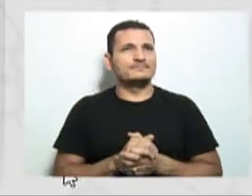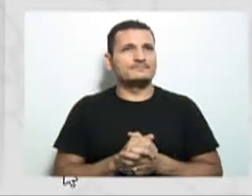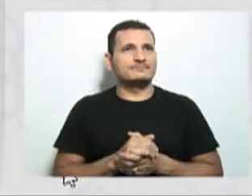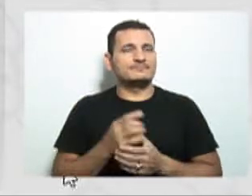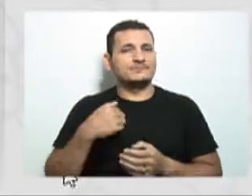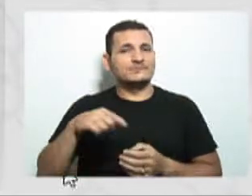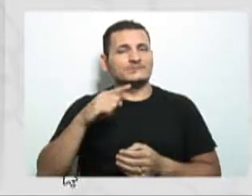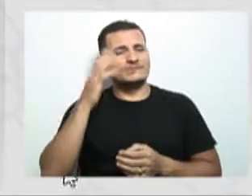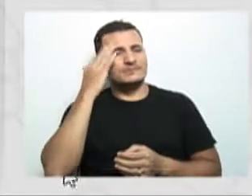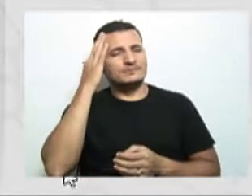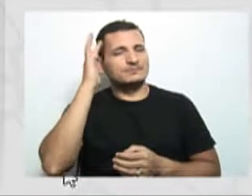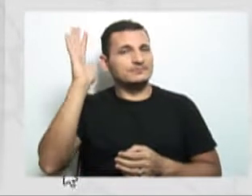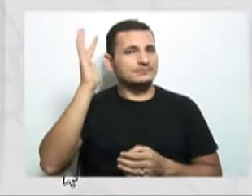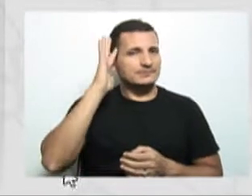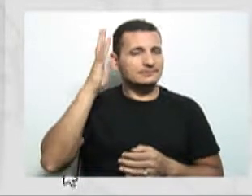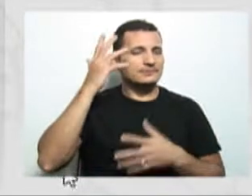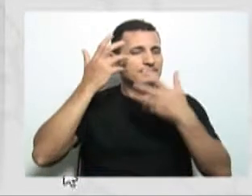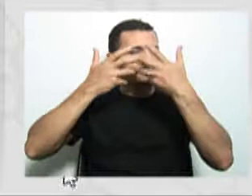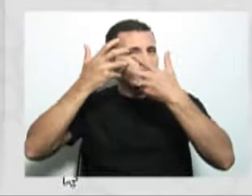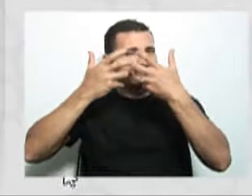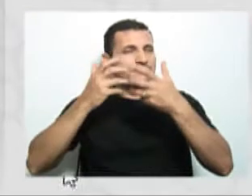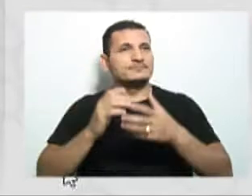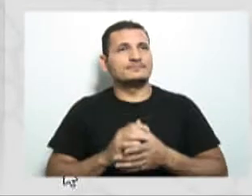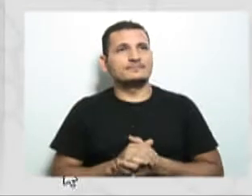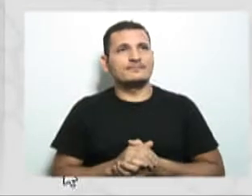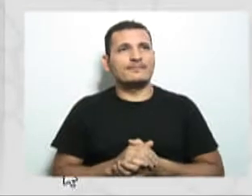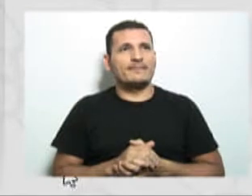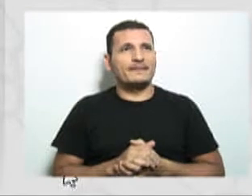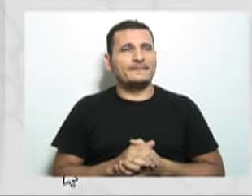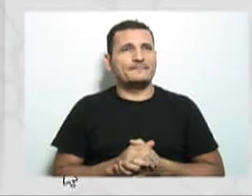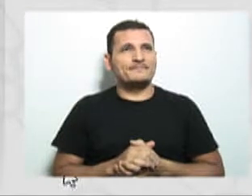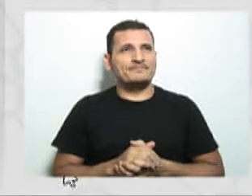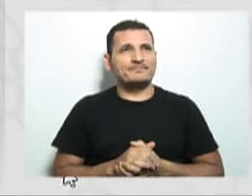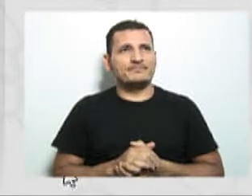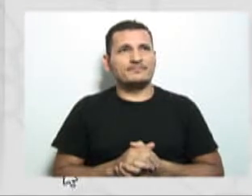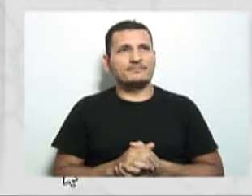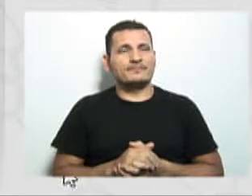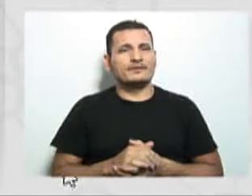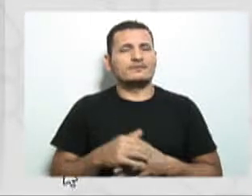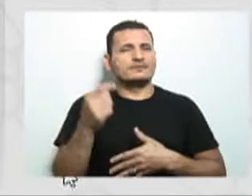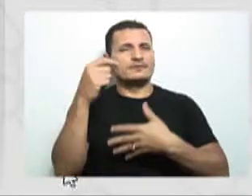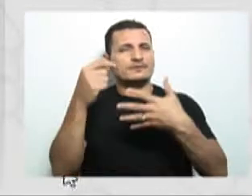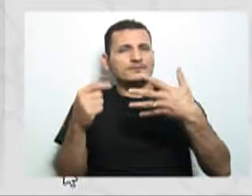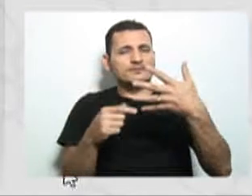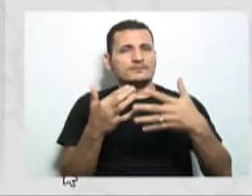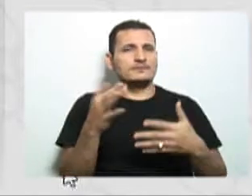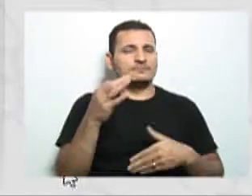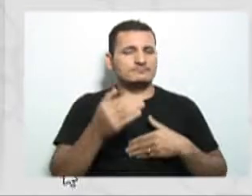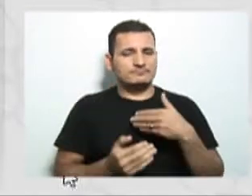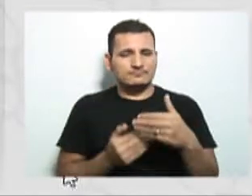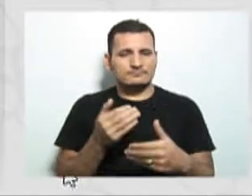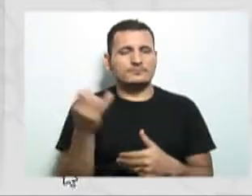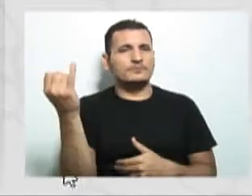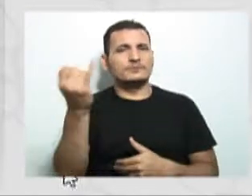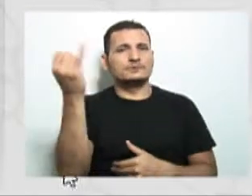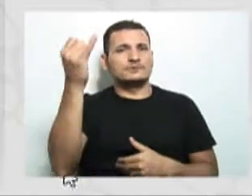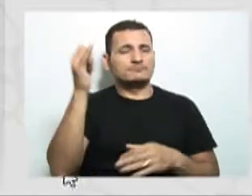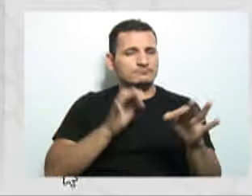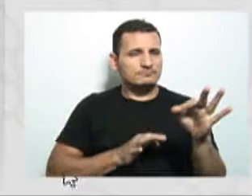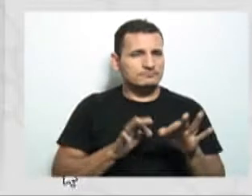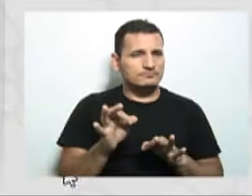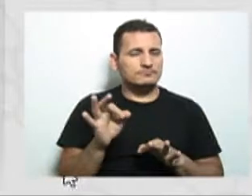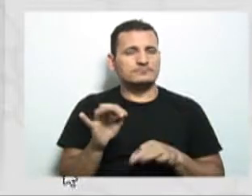fique refletindo sobre isso. 10 passos imprescindíveis para formar um